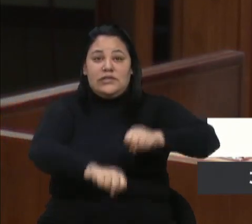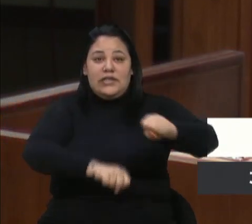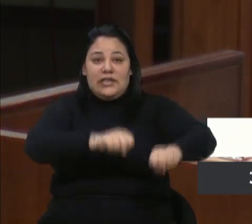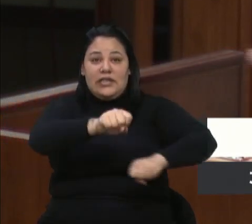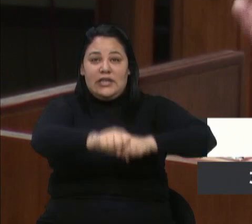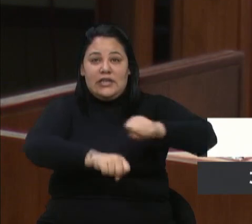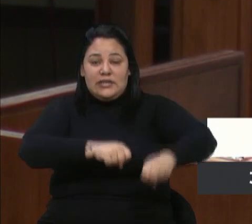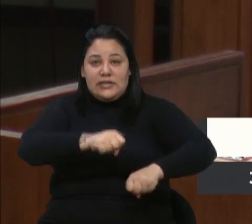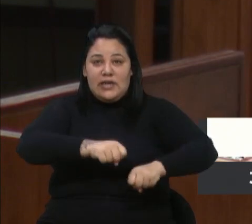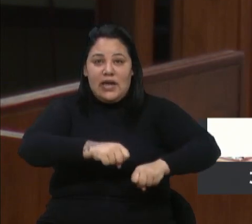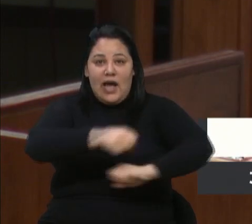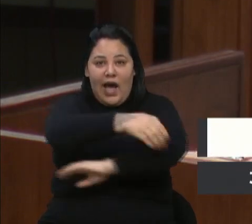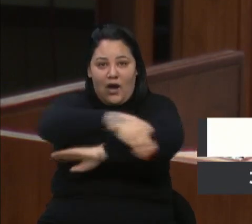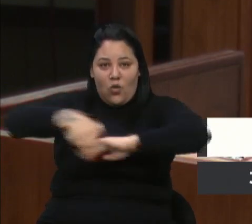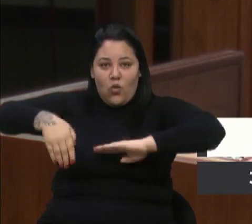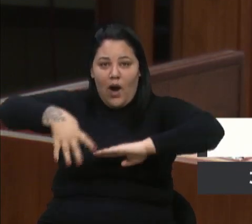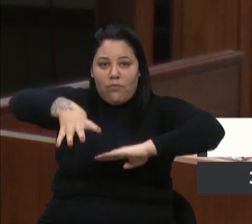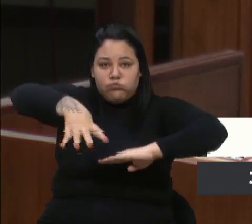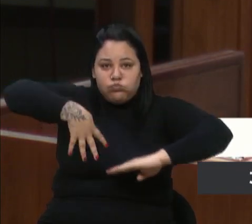de pedestres,